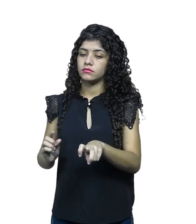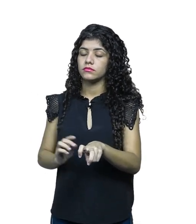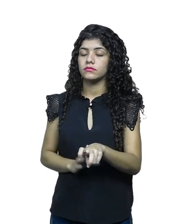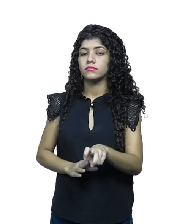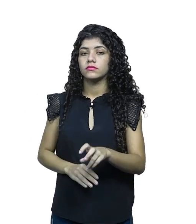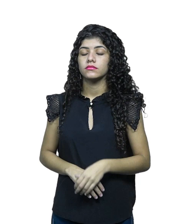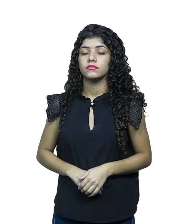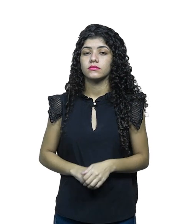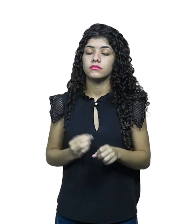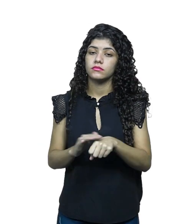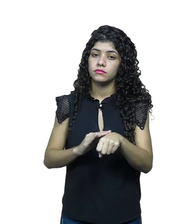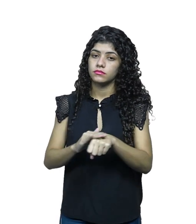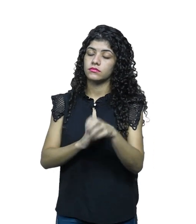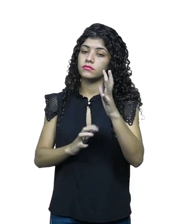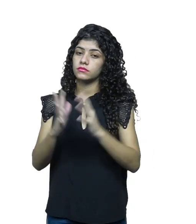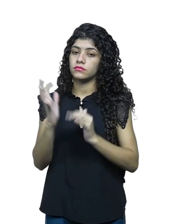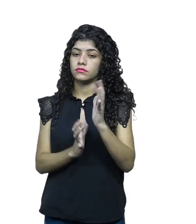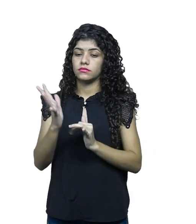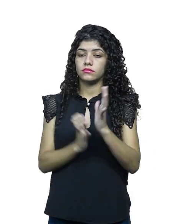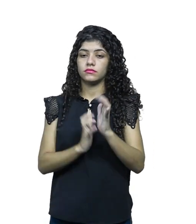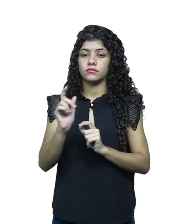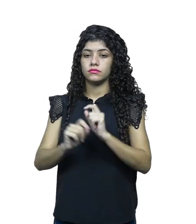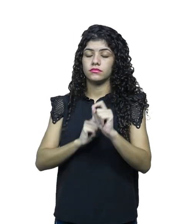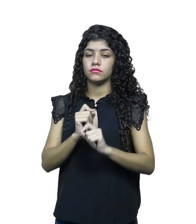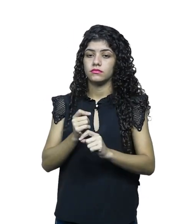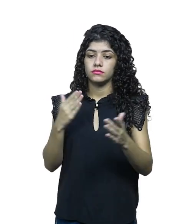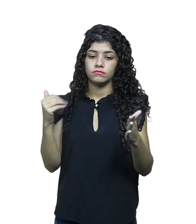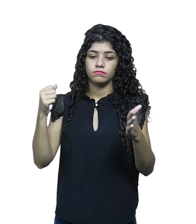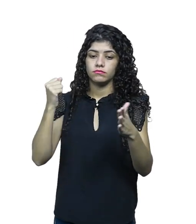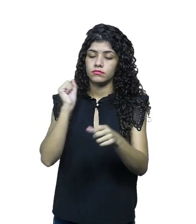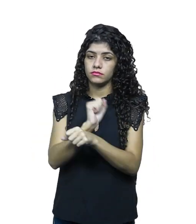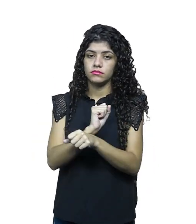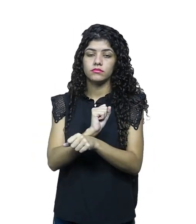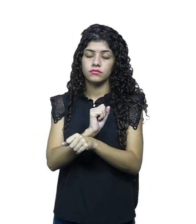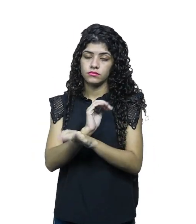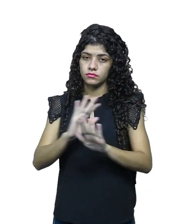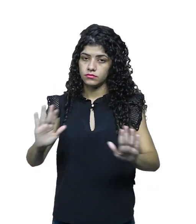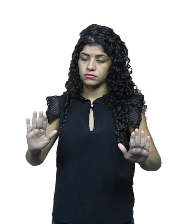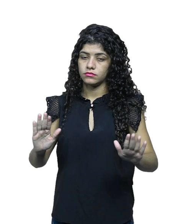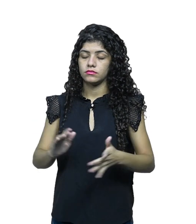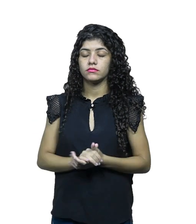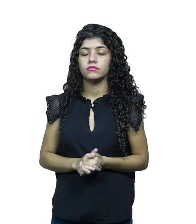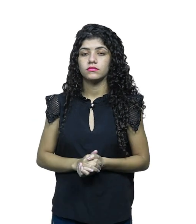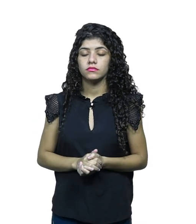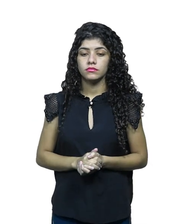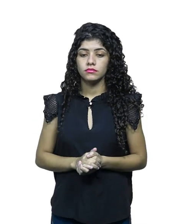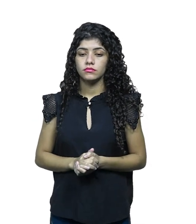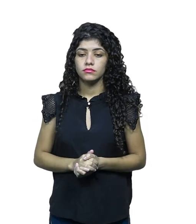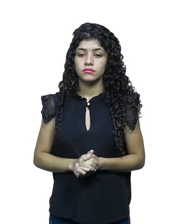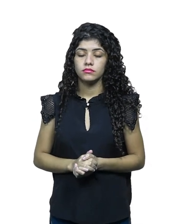uma avenida. A ação do diálogo dela de discutir foi ininterrupta.